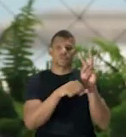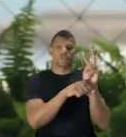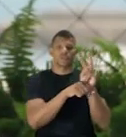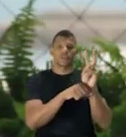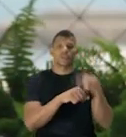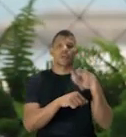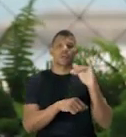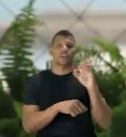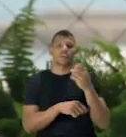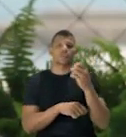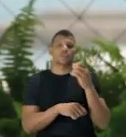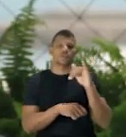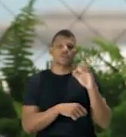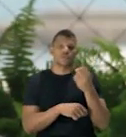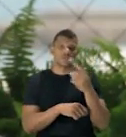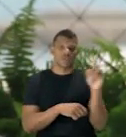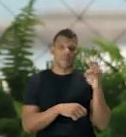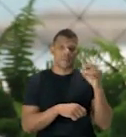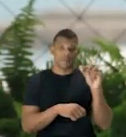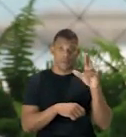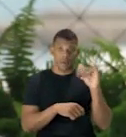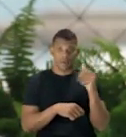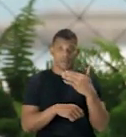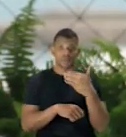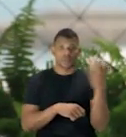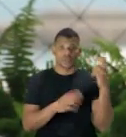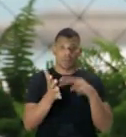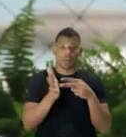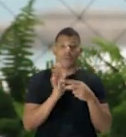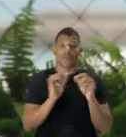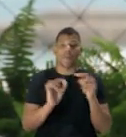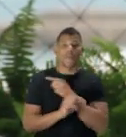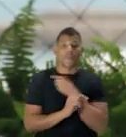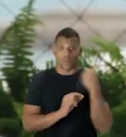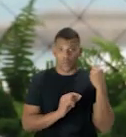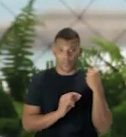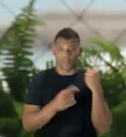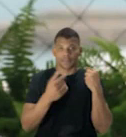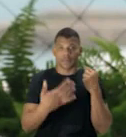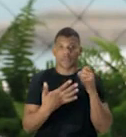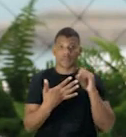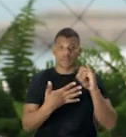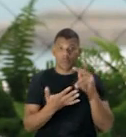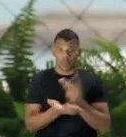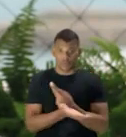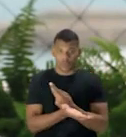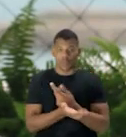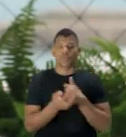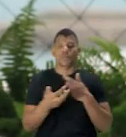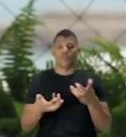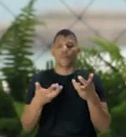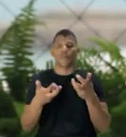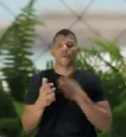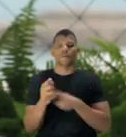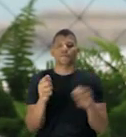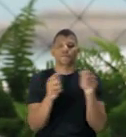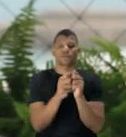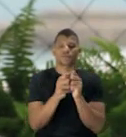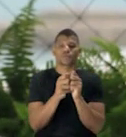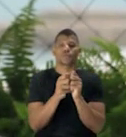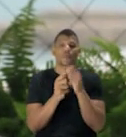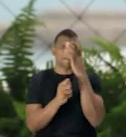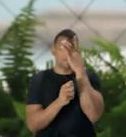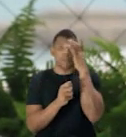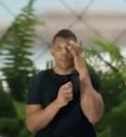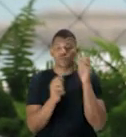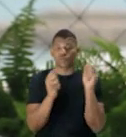andar de cima. Ainda tinha isso. Se acontecer isso, eu gostaria que você pegasse um parceiro que seja ligado a